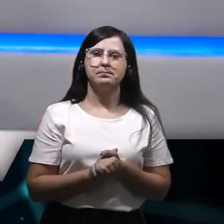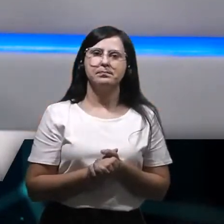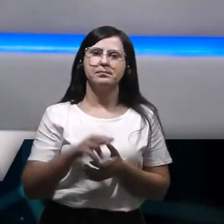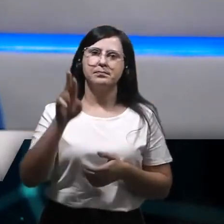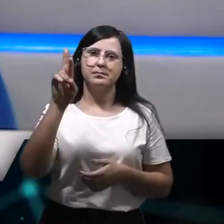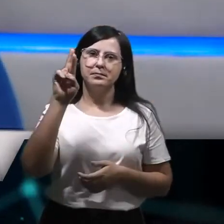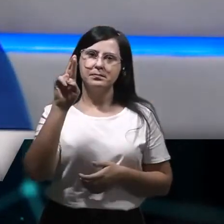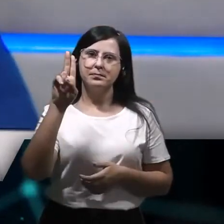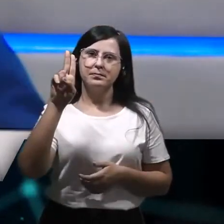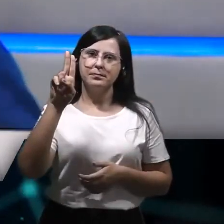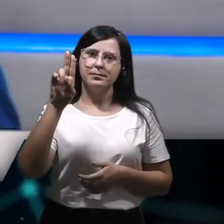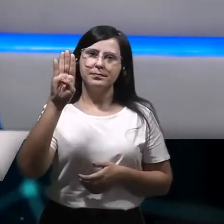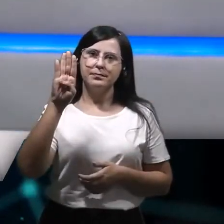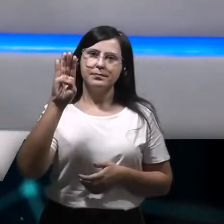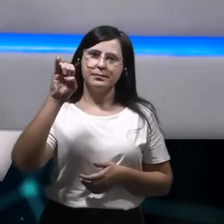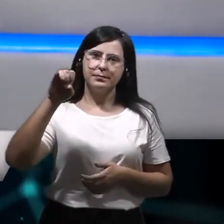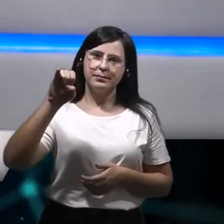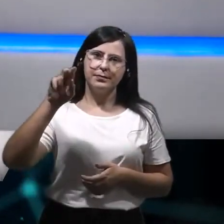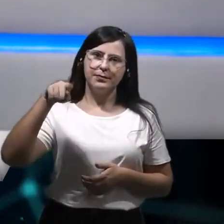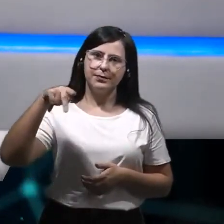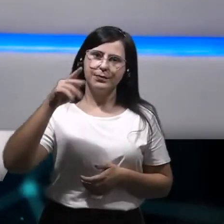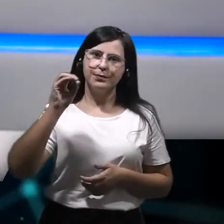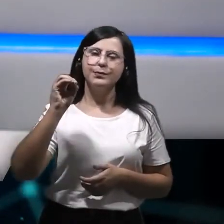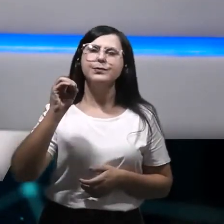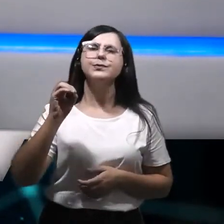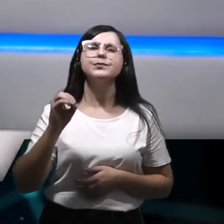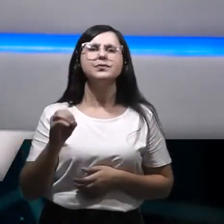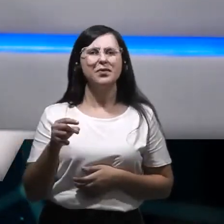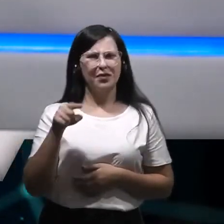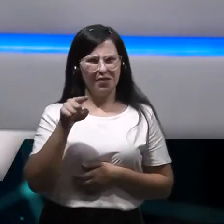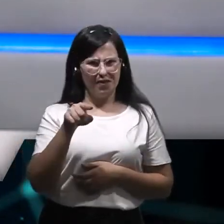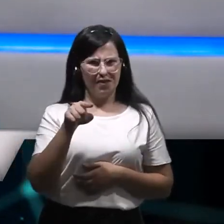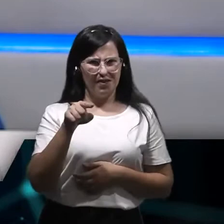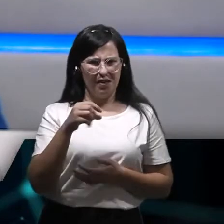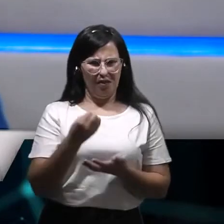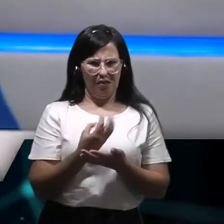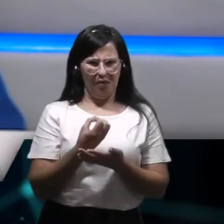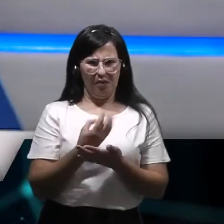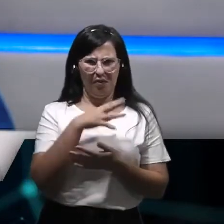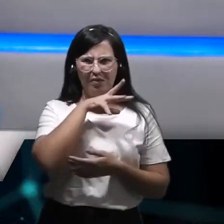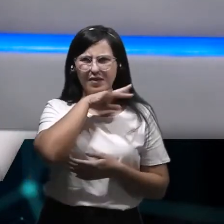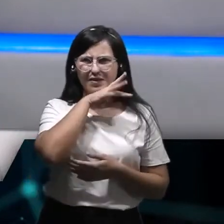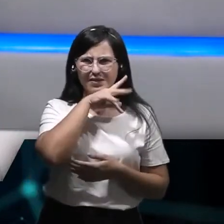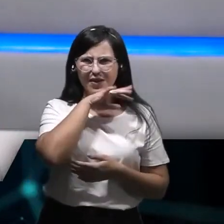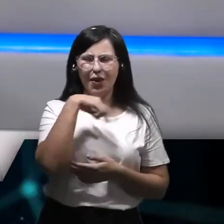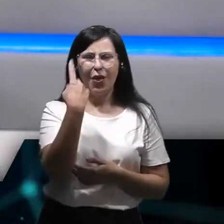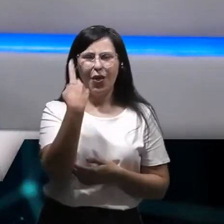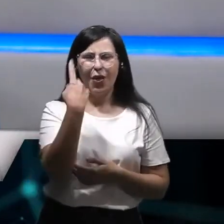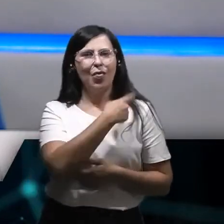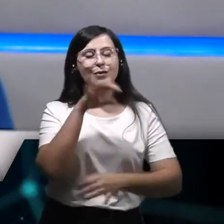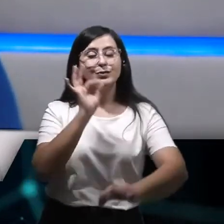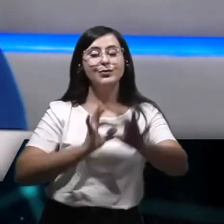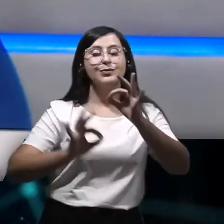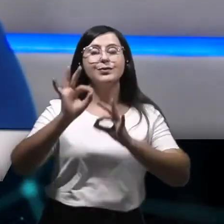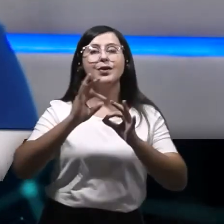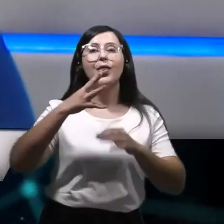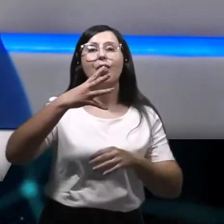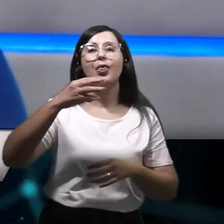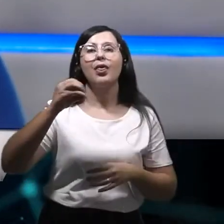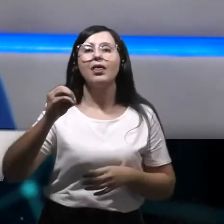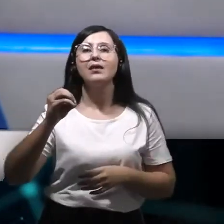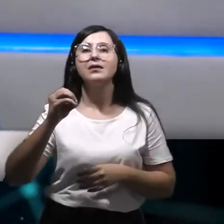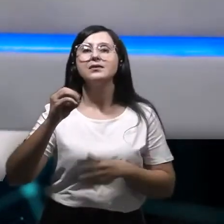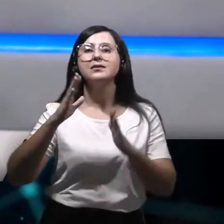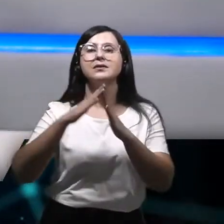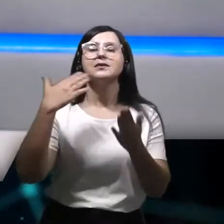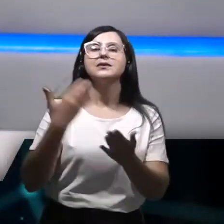Olha, Rubinho, eu acho que você está muito mal informado. Nós requalificamos mais de 40 escolas no município. Nós concluímos